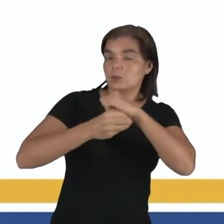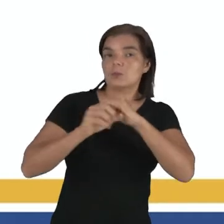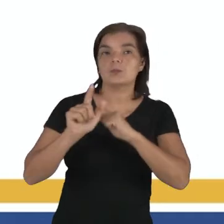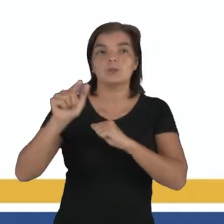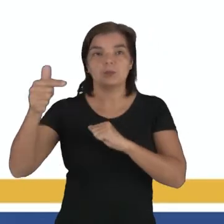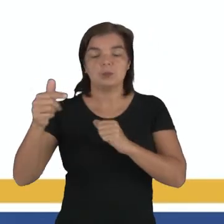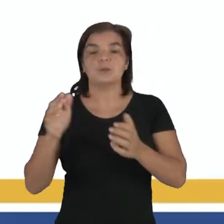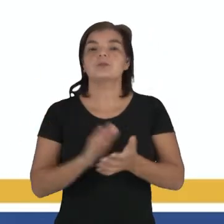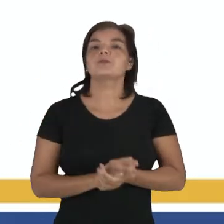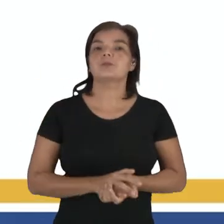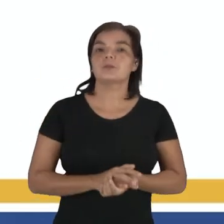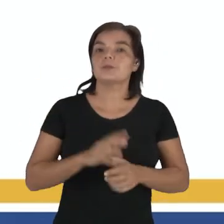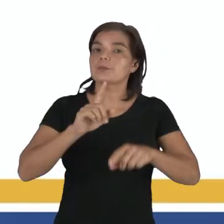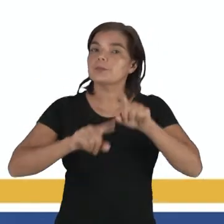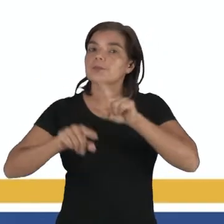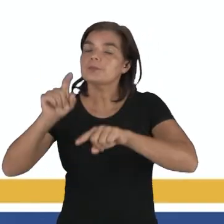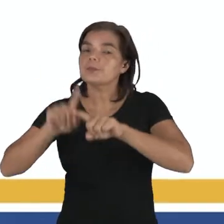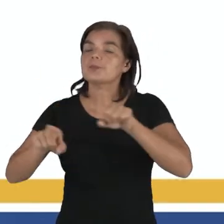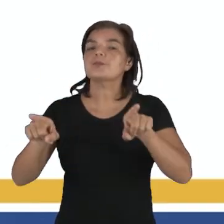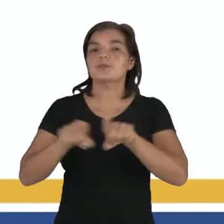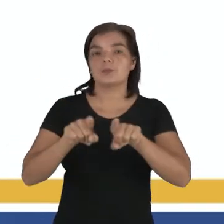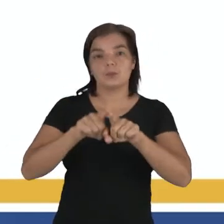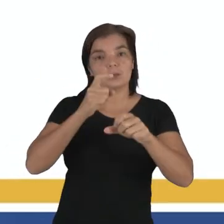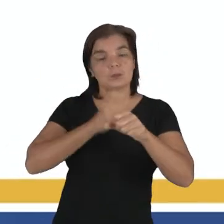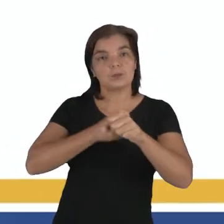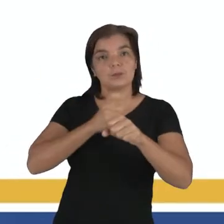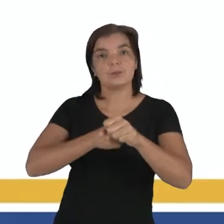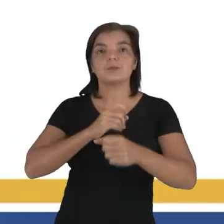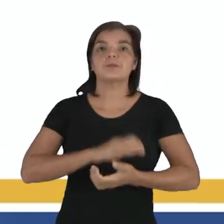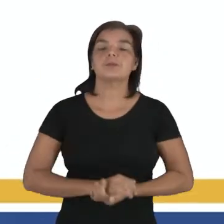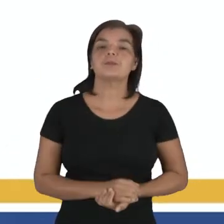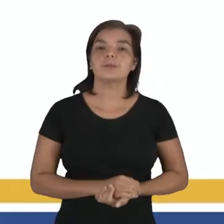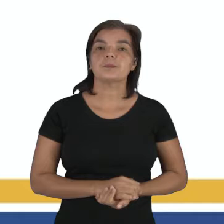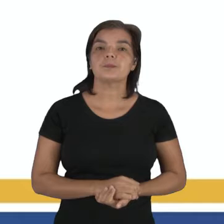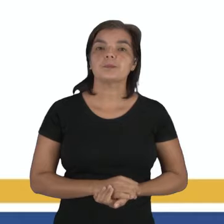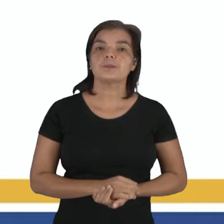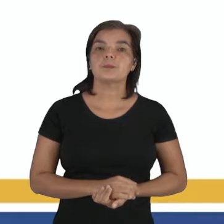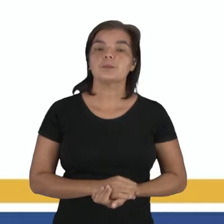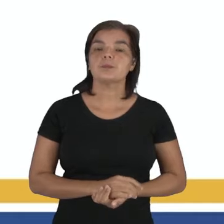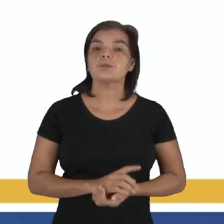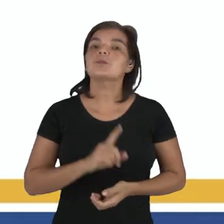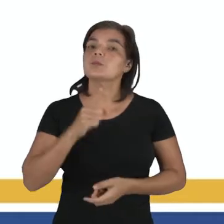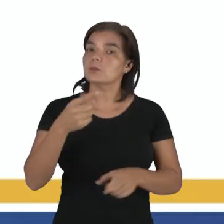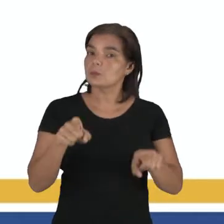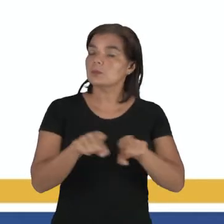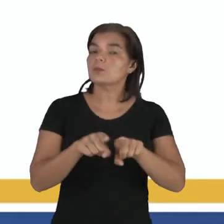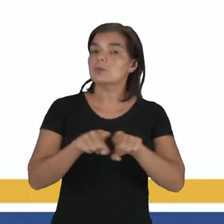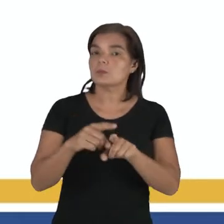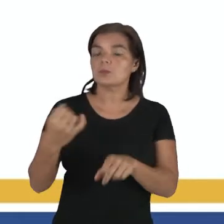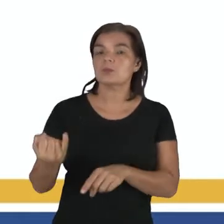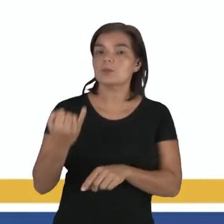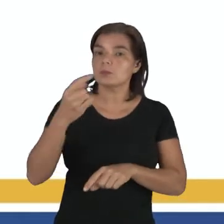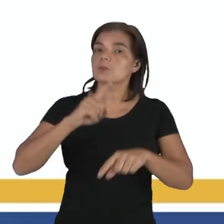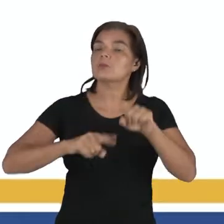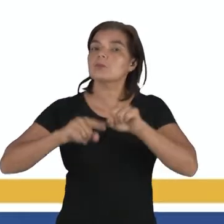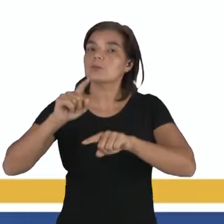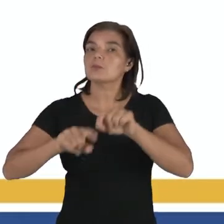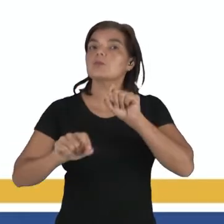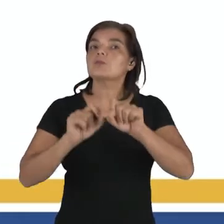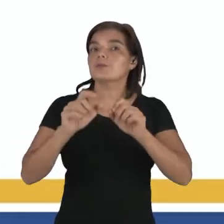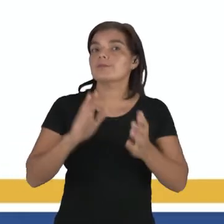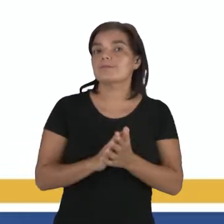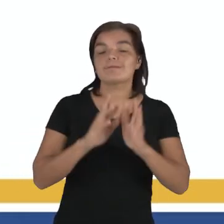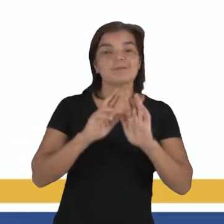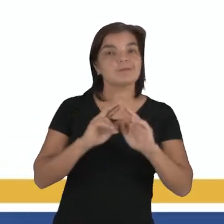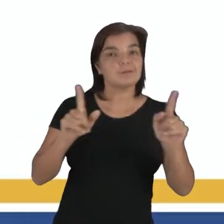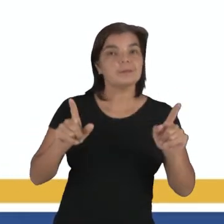rede cristalina desse material sólido ali. E tem mais um ponto interessante desses materiais sólidos, que é o